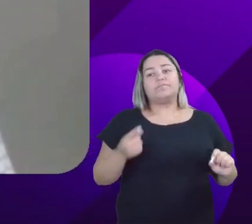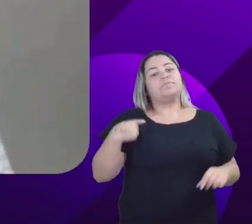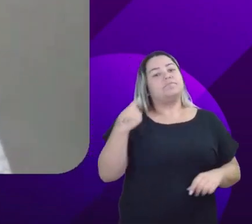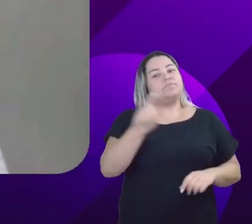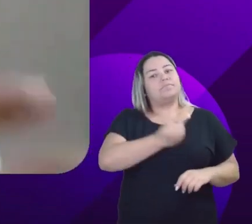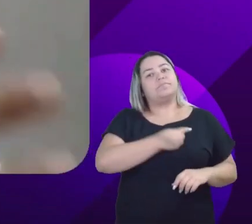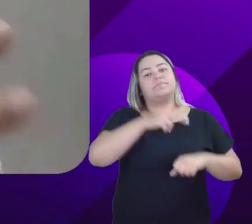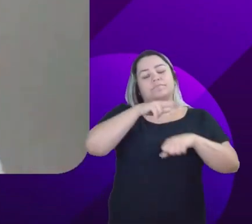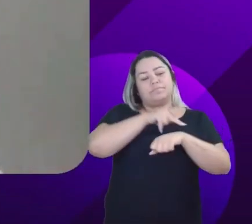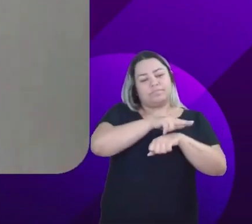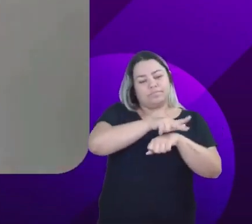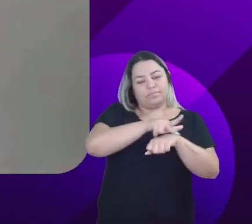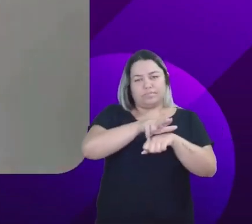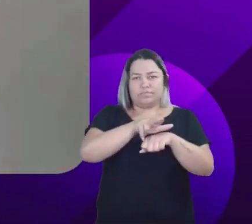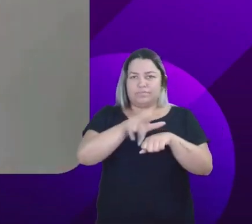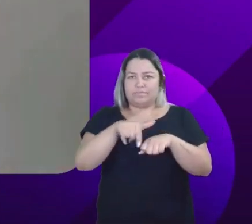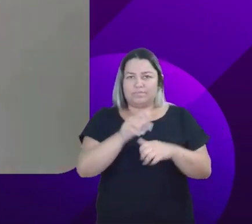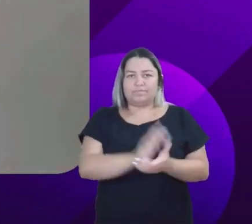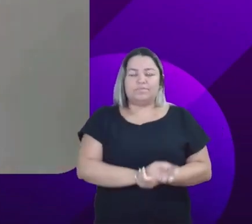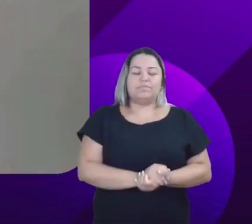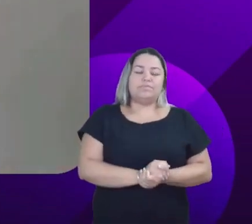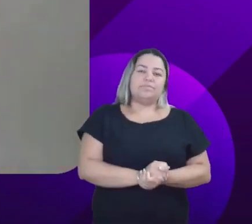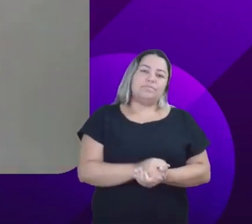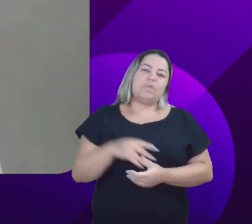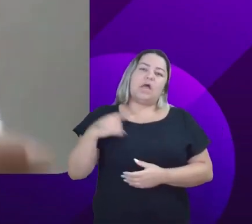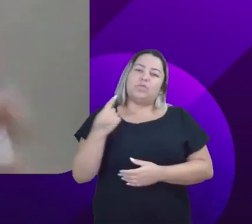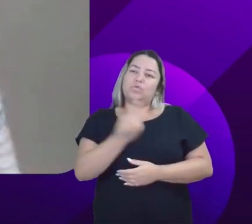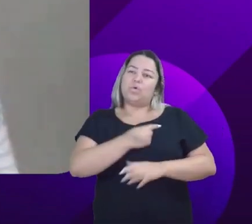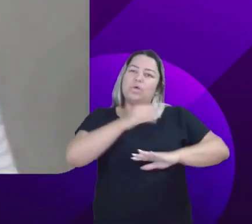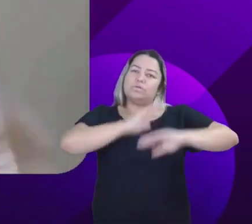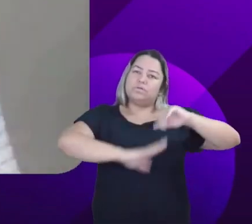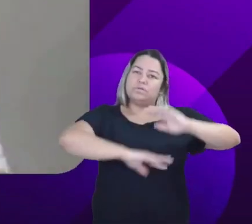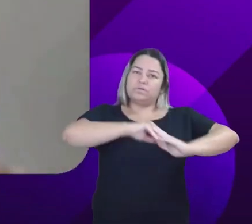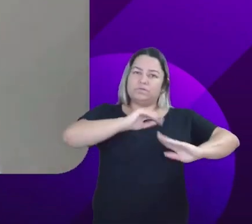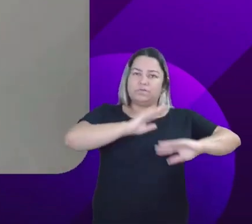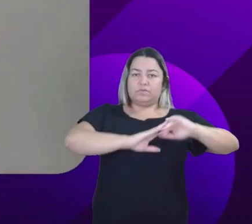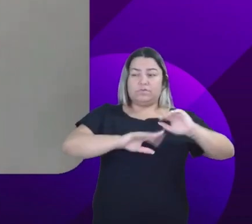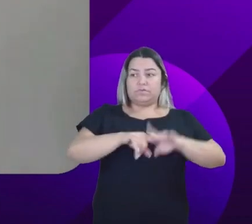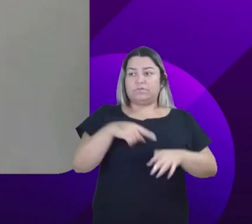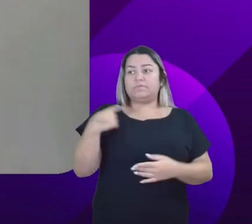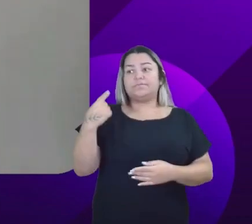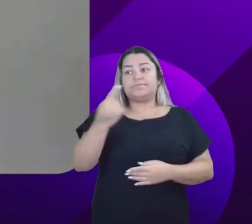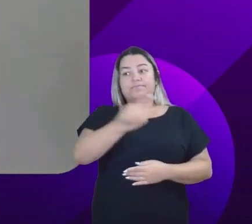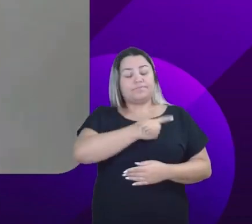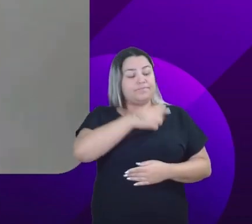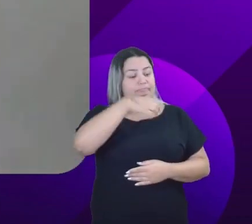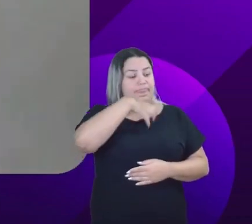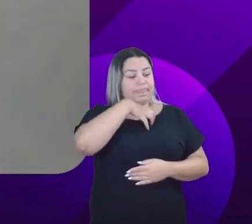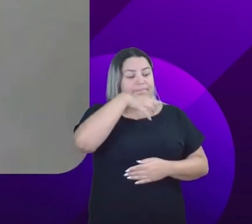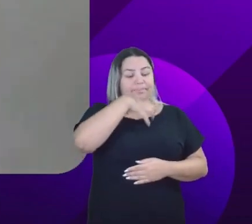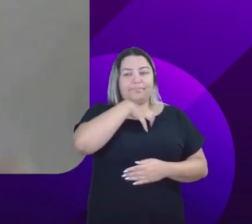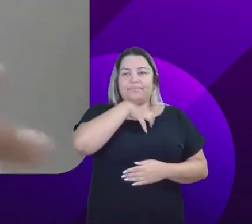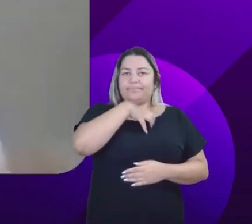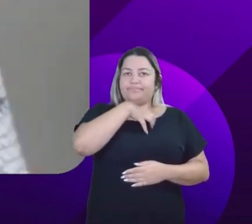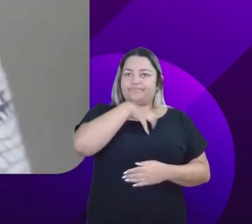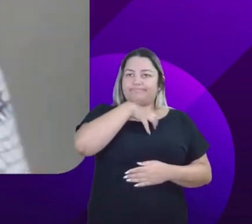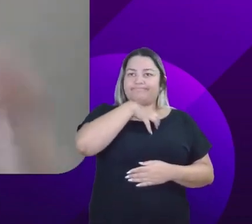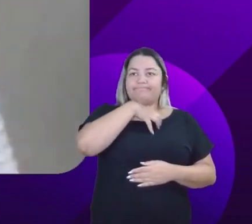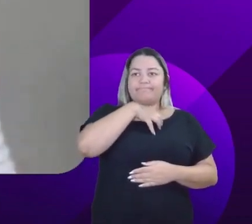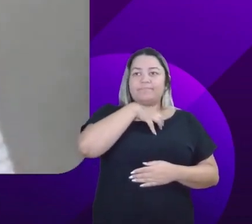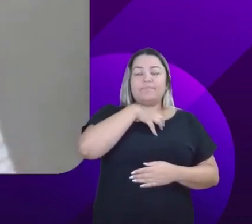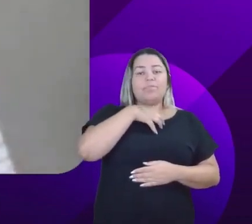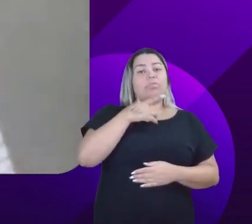nossas especificidades, a partir da nossa atuação, ou daquilo que nós nos sentimos mais